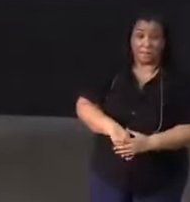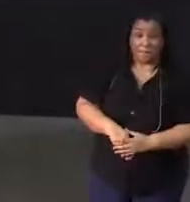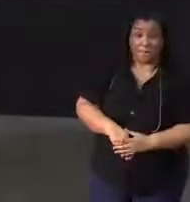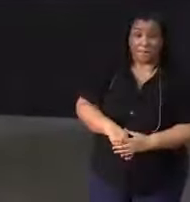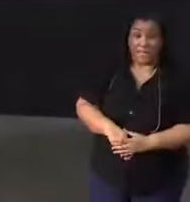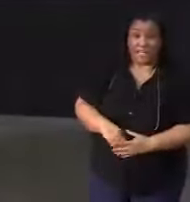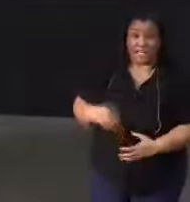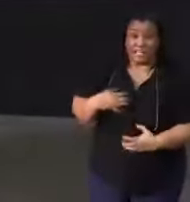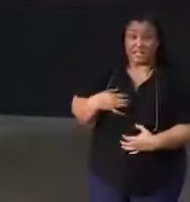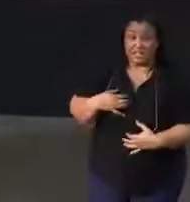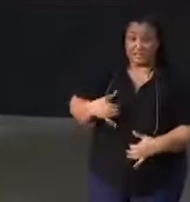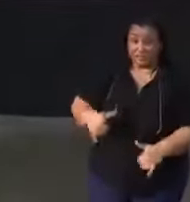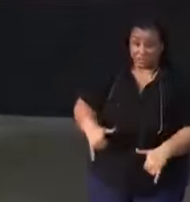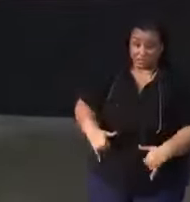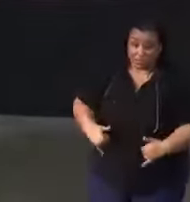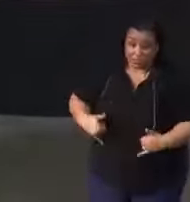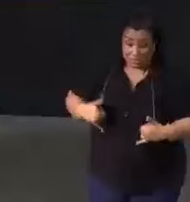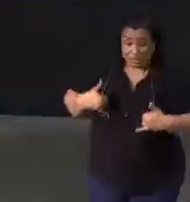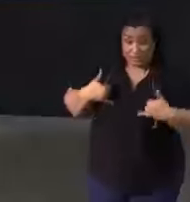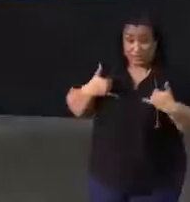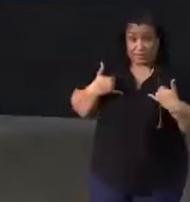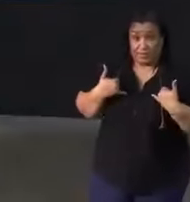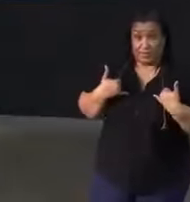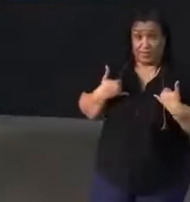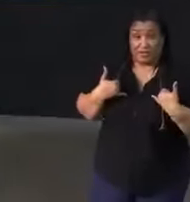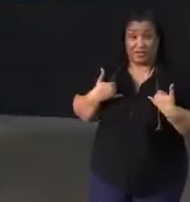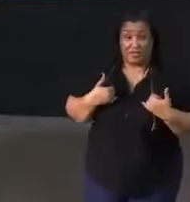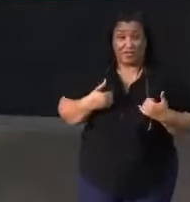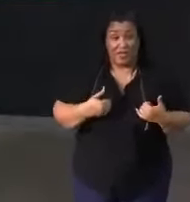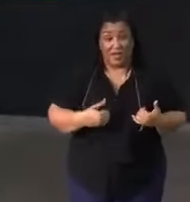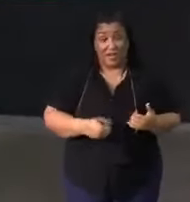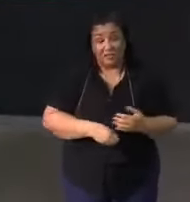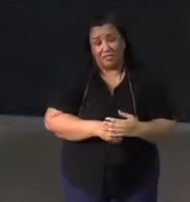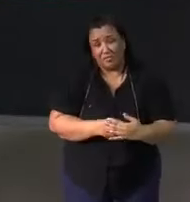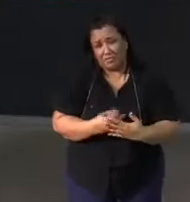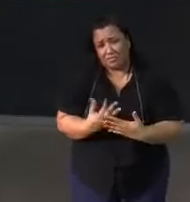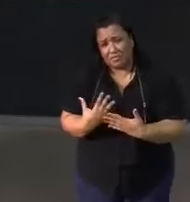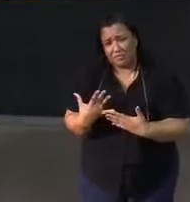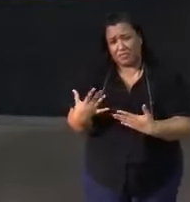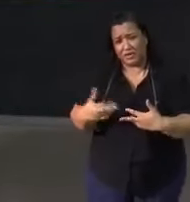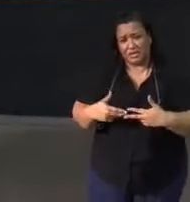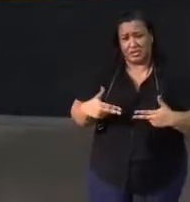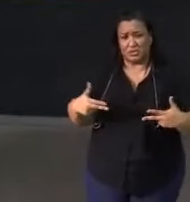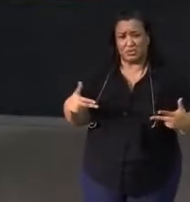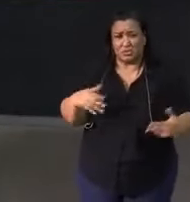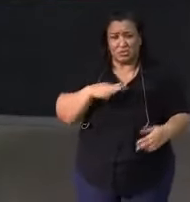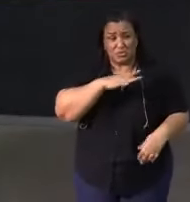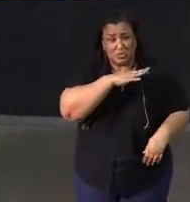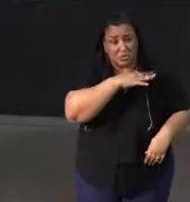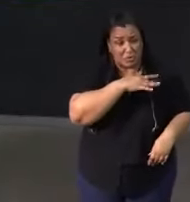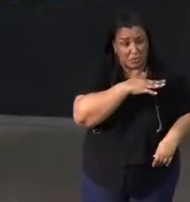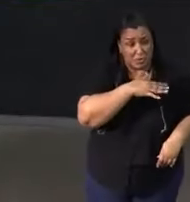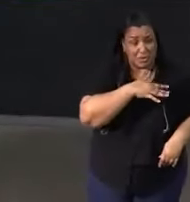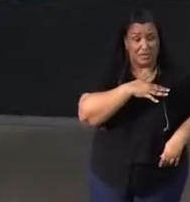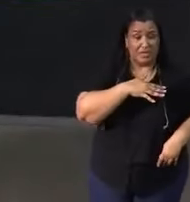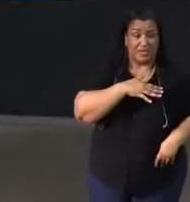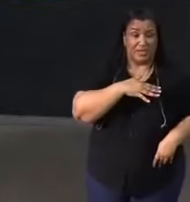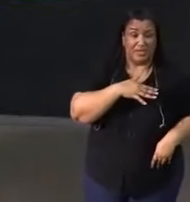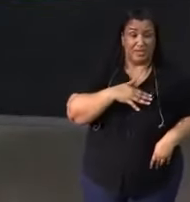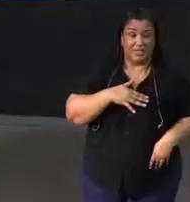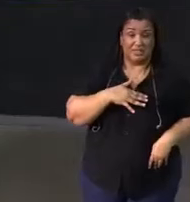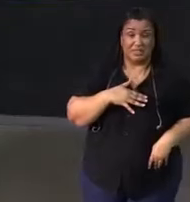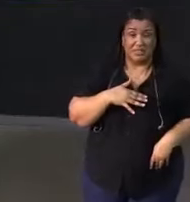esse amontoado de coisas ruins que fizeram conosco, e a gente se ensoberbece no lugar da miséria. É o que se chama